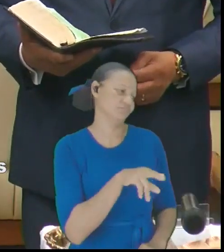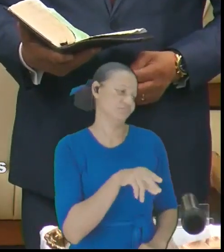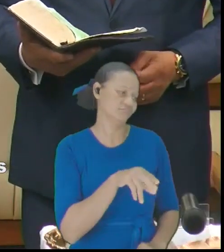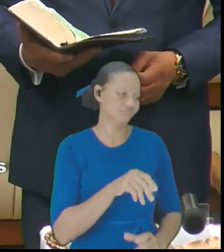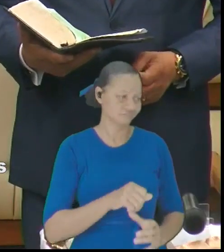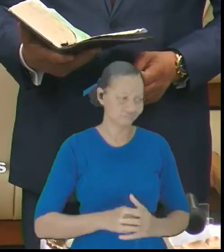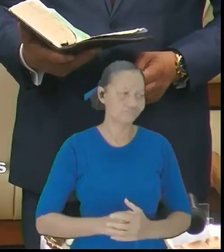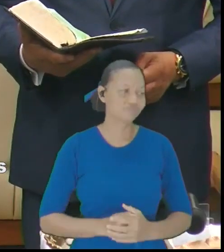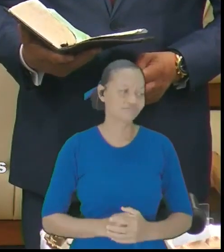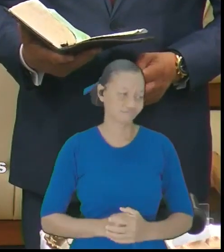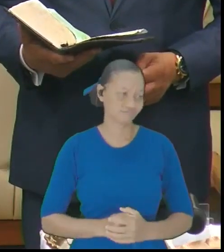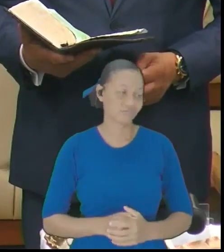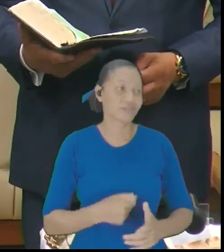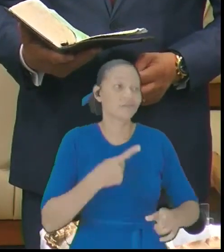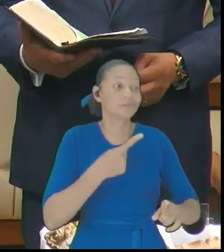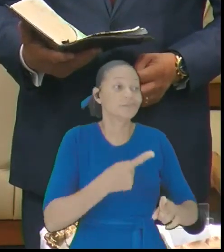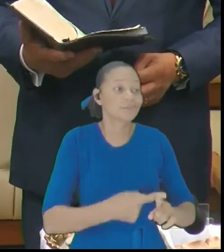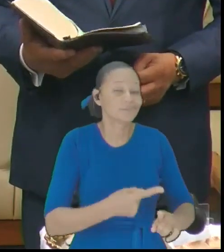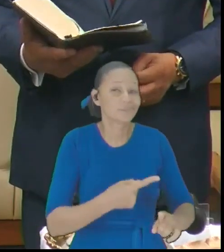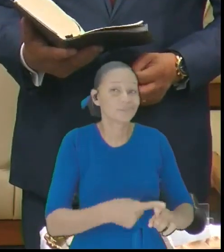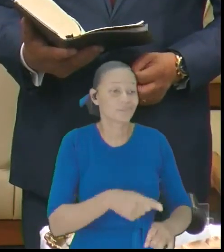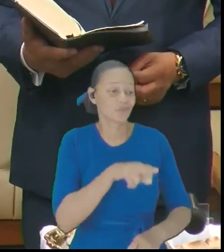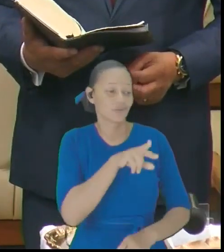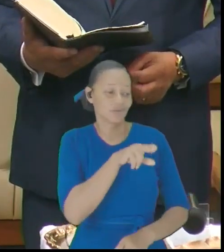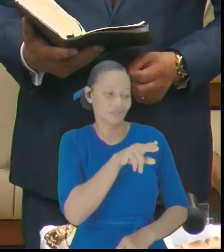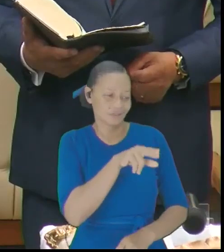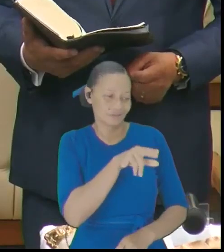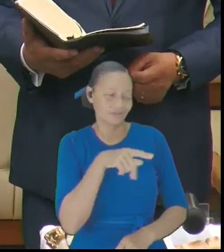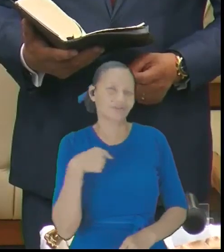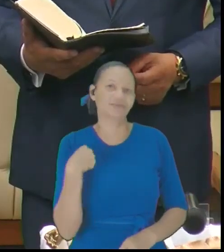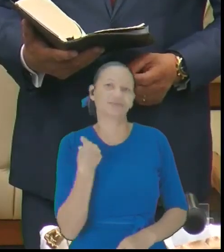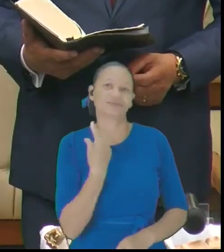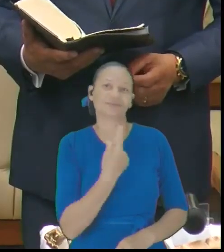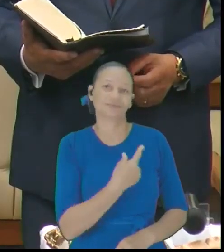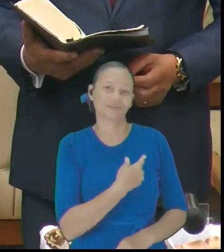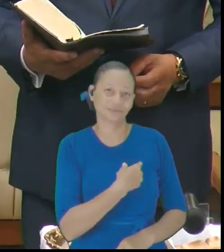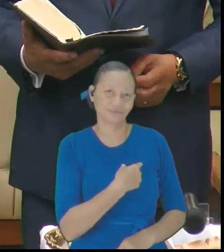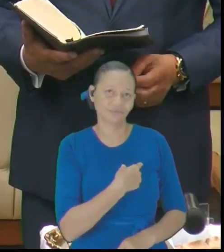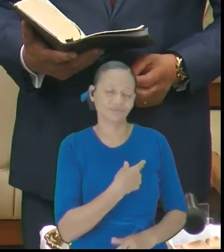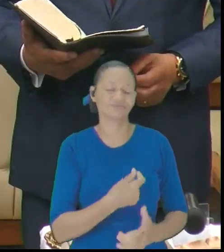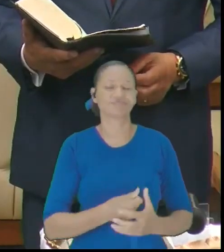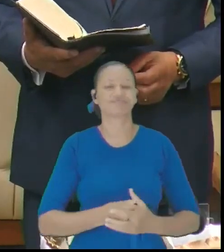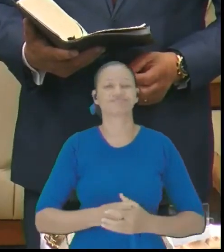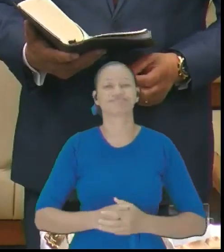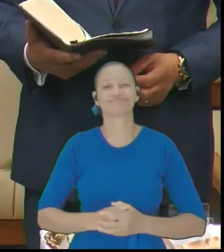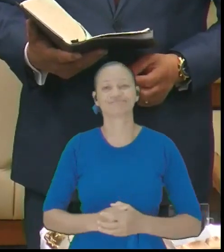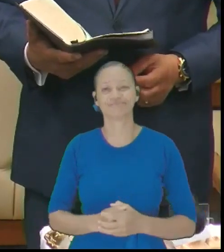somos. Porque irmãos somos.